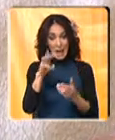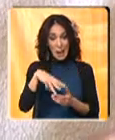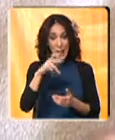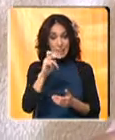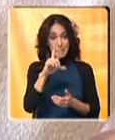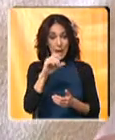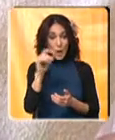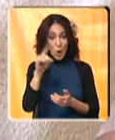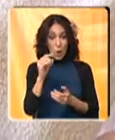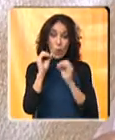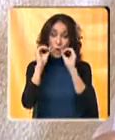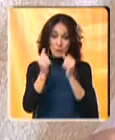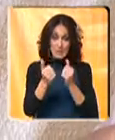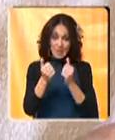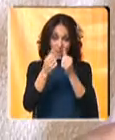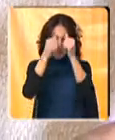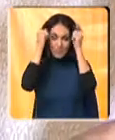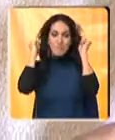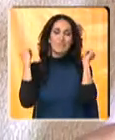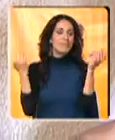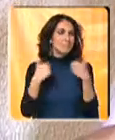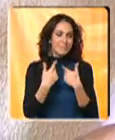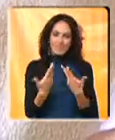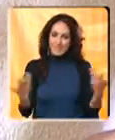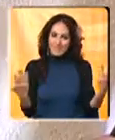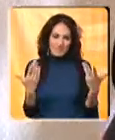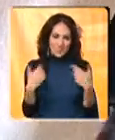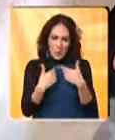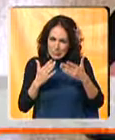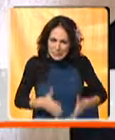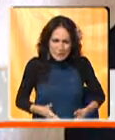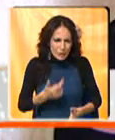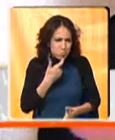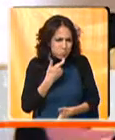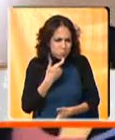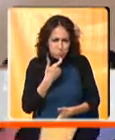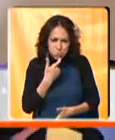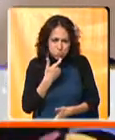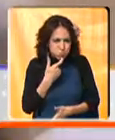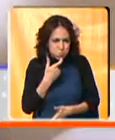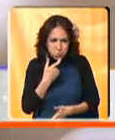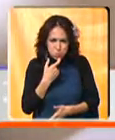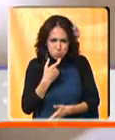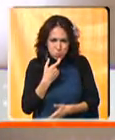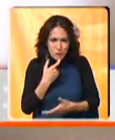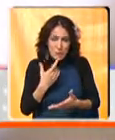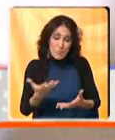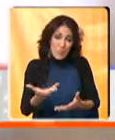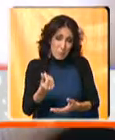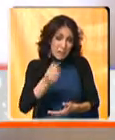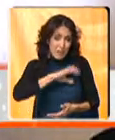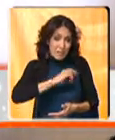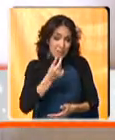ali do que aqui, assim que não estão. E pronto, isto para mim, assim, eu precisava muito. Achei que... Até mesmo para ganhar dinheiro,